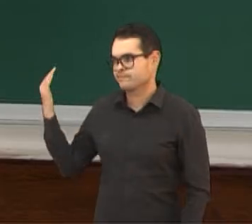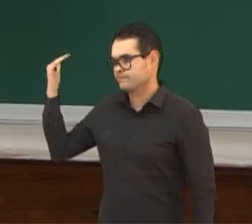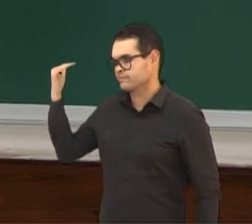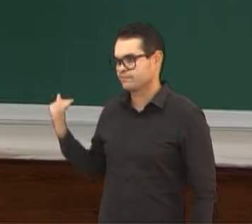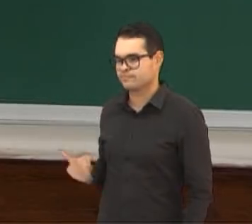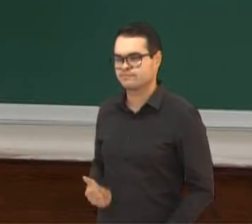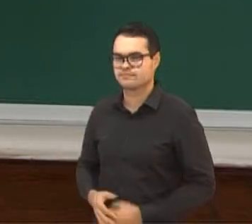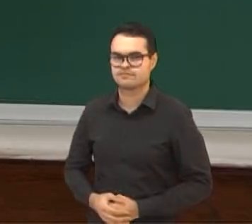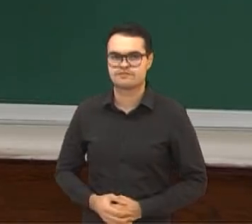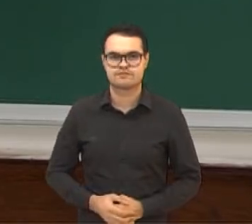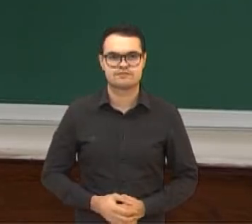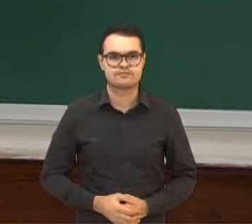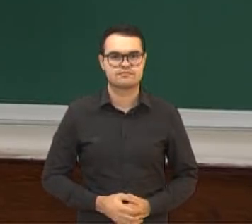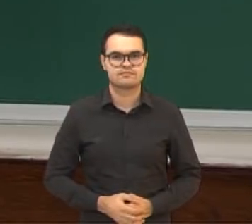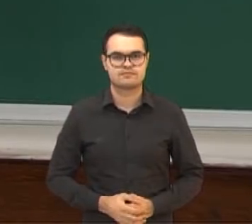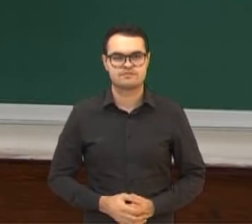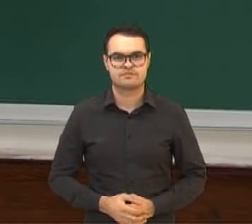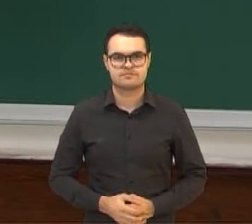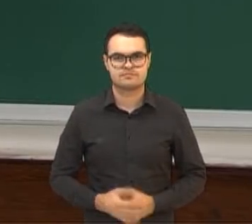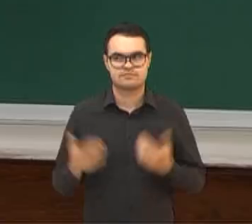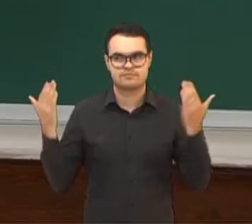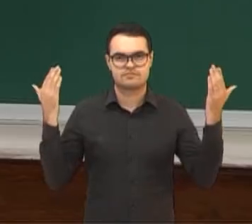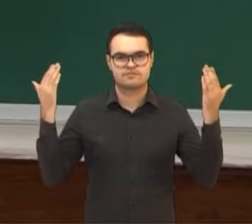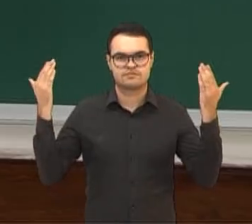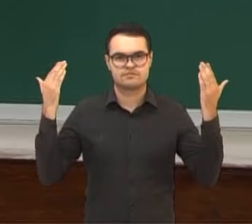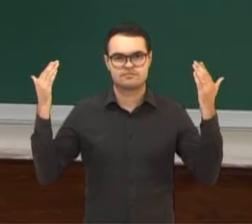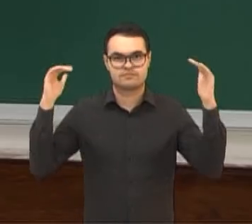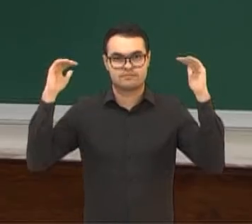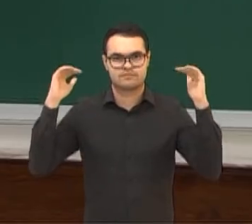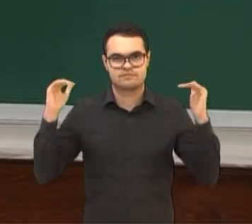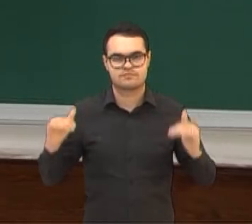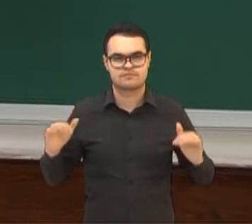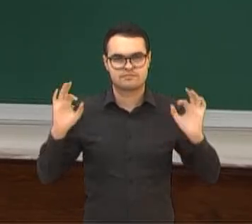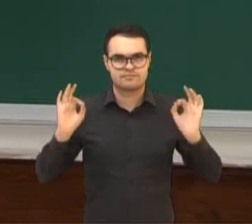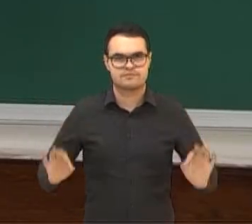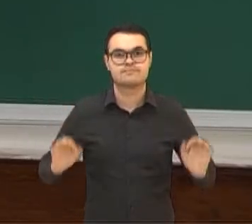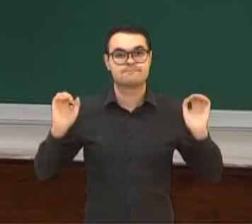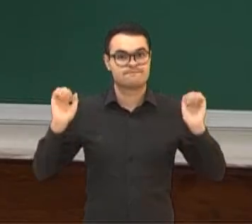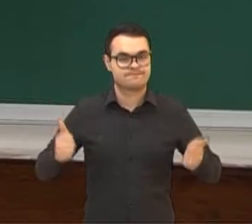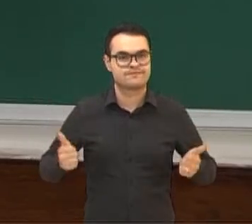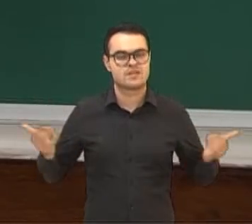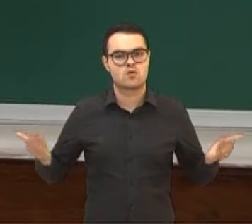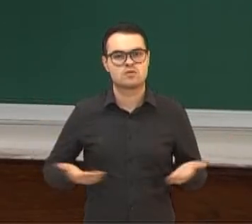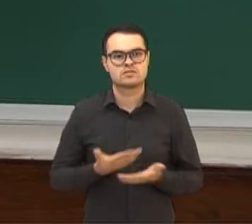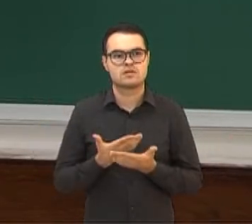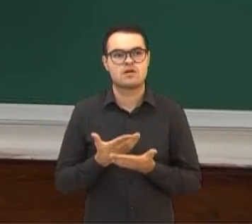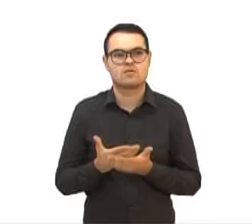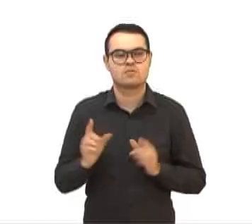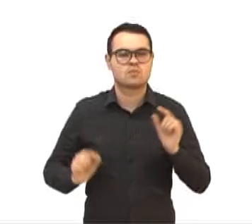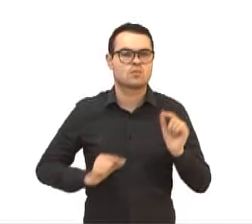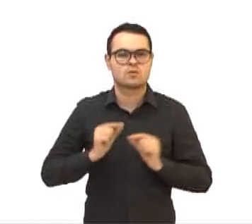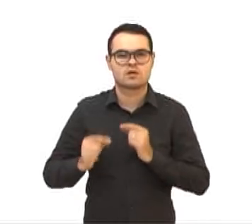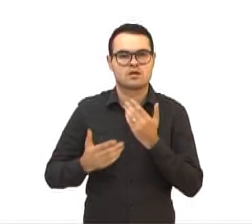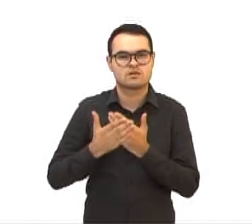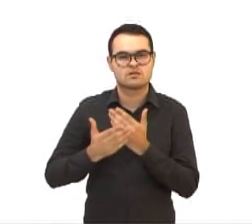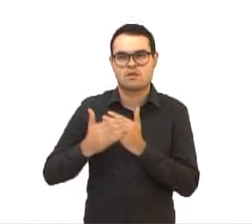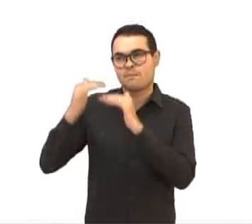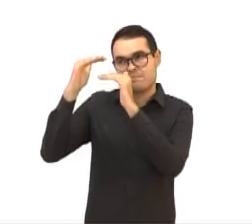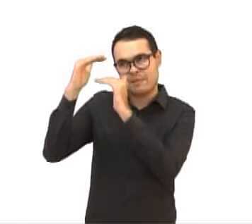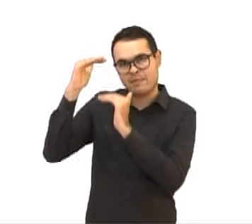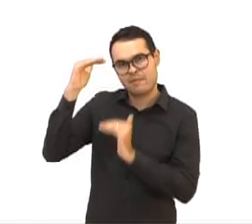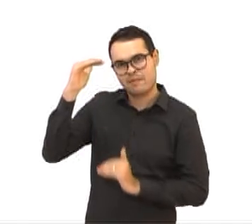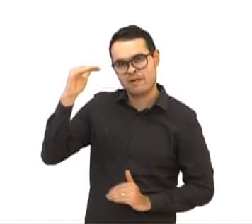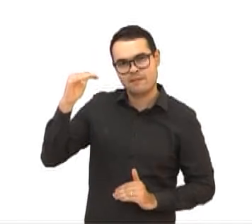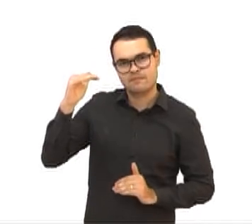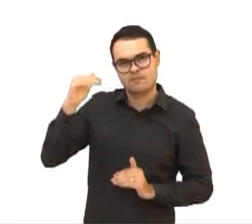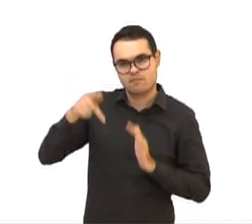da correspondência aí da coluna 1 com a coluna 2. Certo? Na aula de hoje, então, nós estudamos